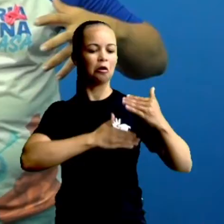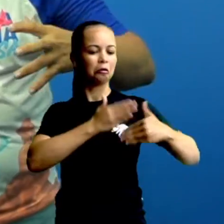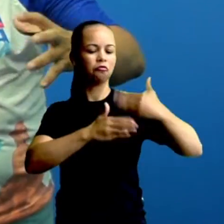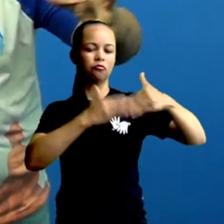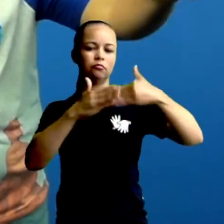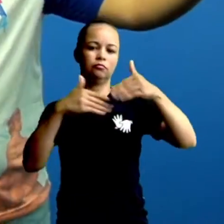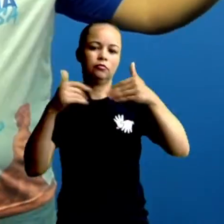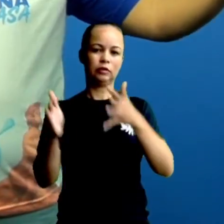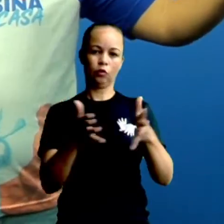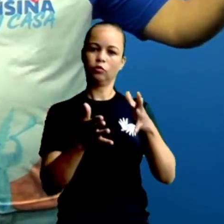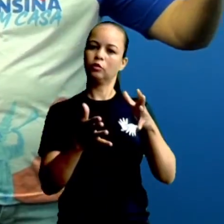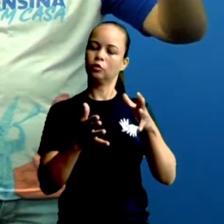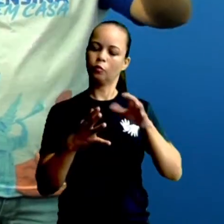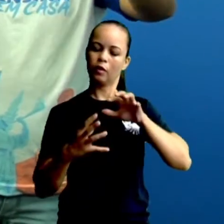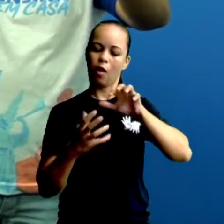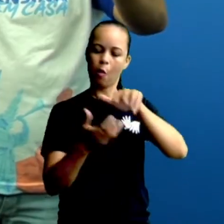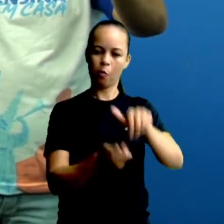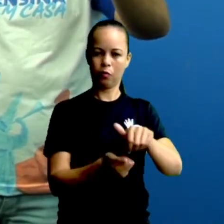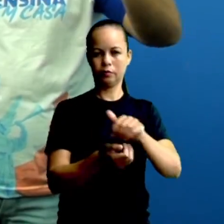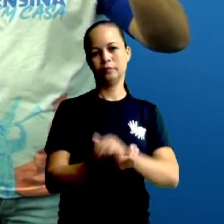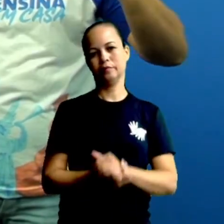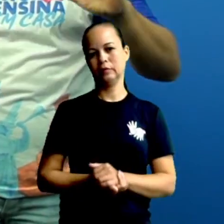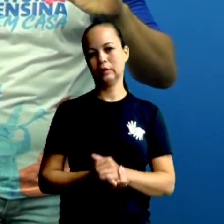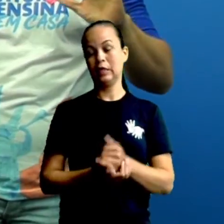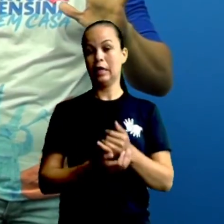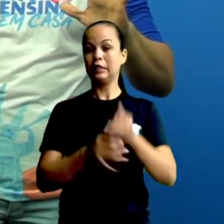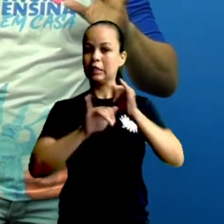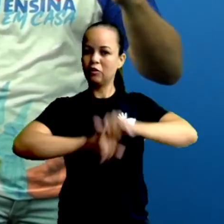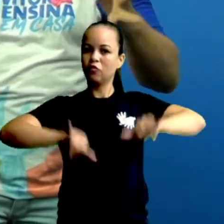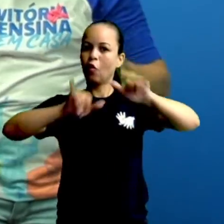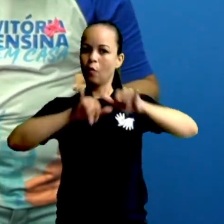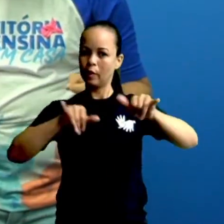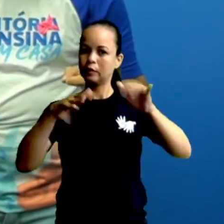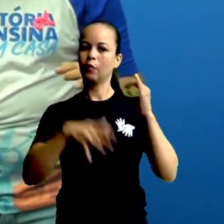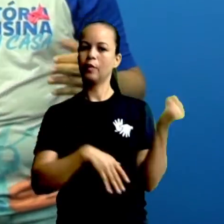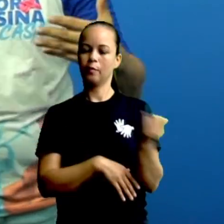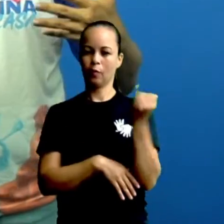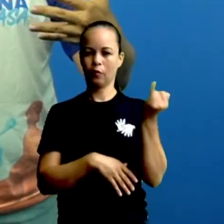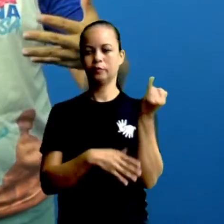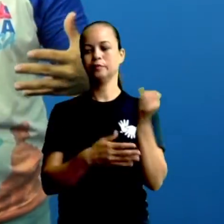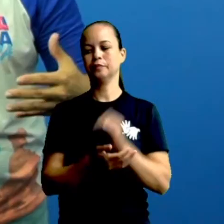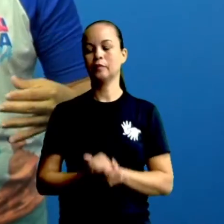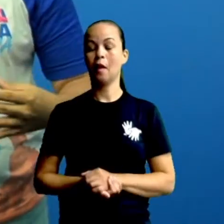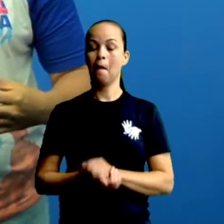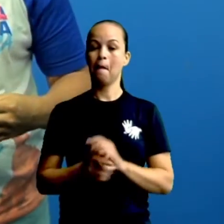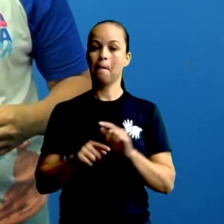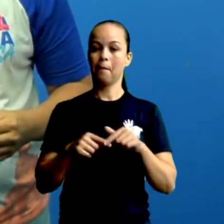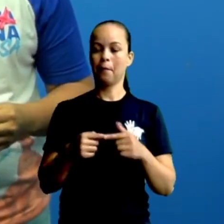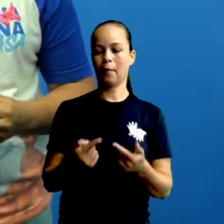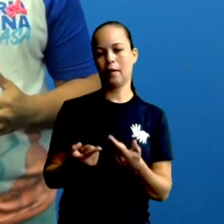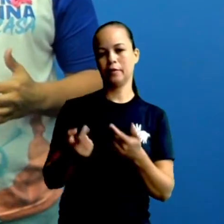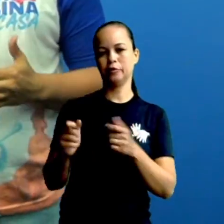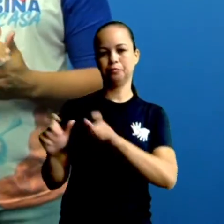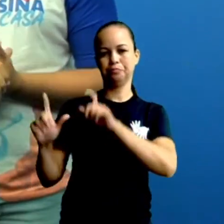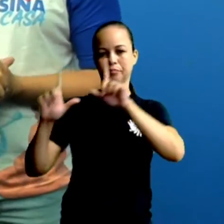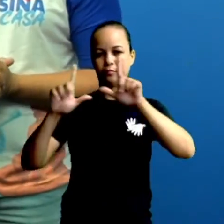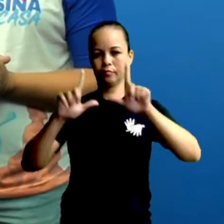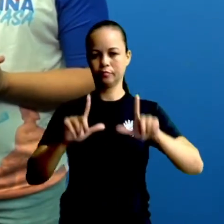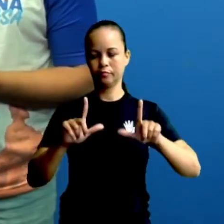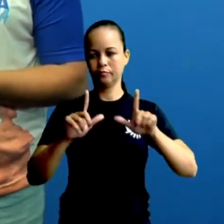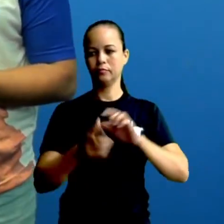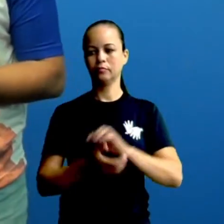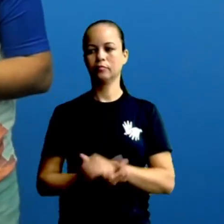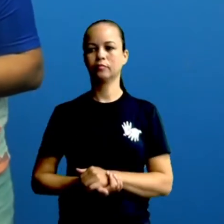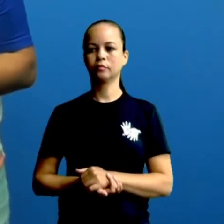e consiga dominar todo o planeta. Fica essas informações porque são importantes. Mas, para que a gente não perca tempo, por favor, produção, vamos para o nosso primeiro